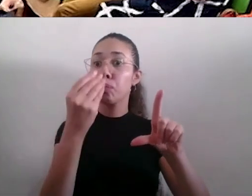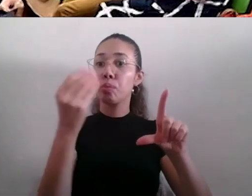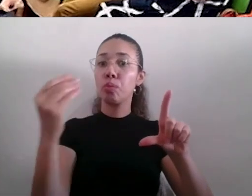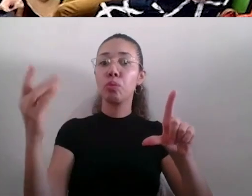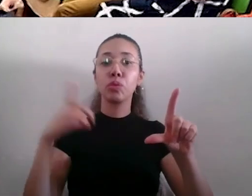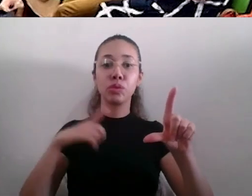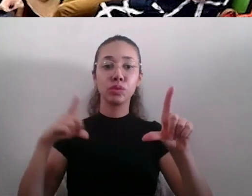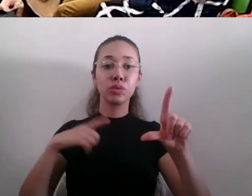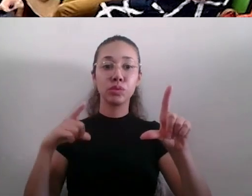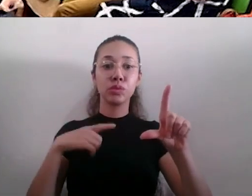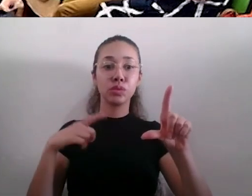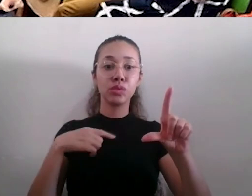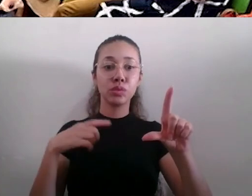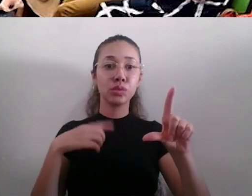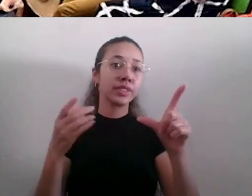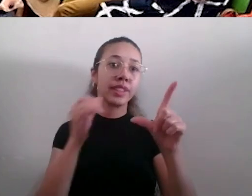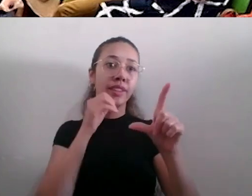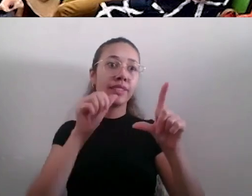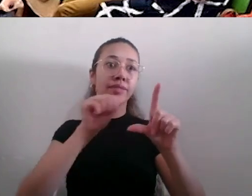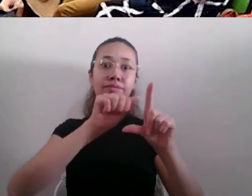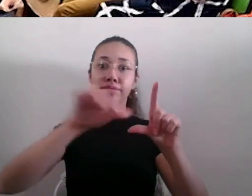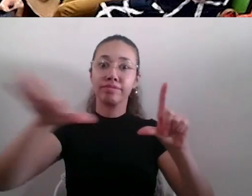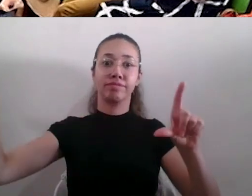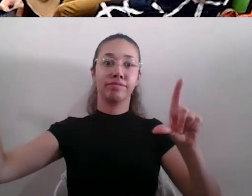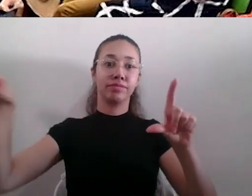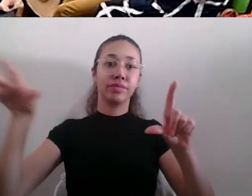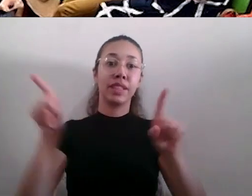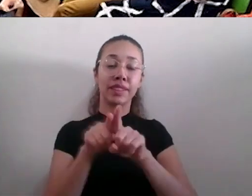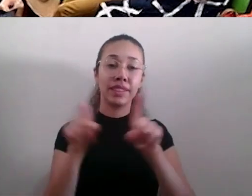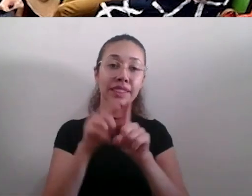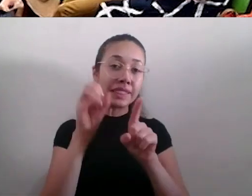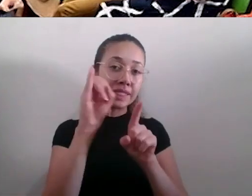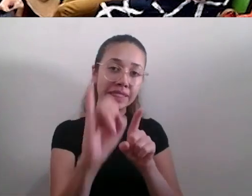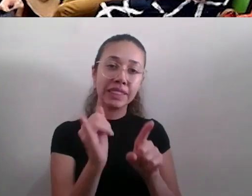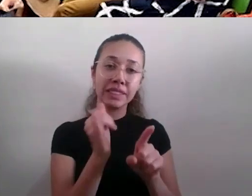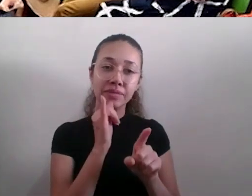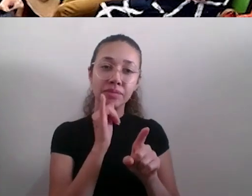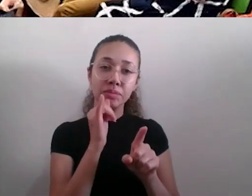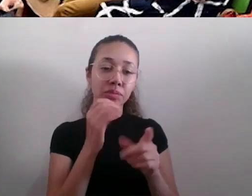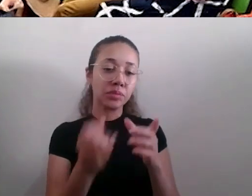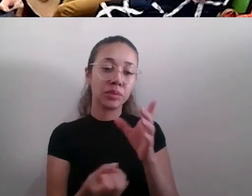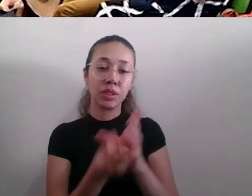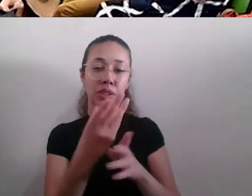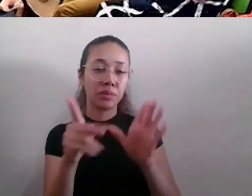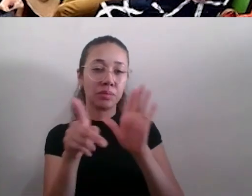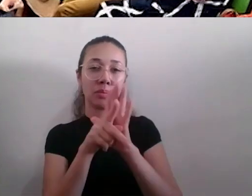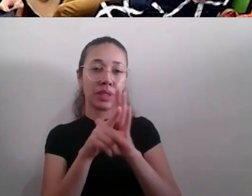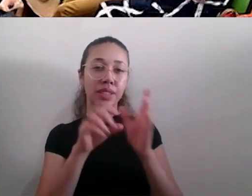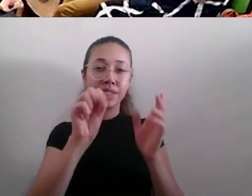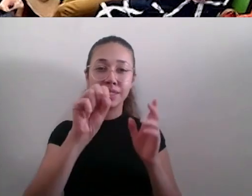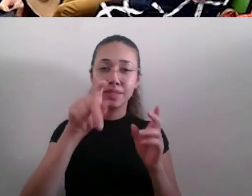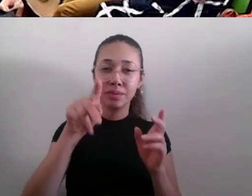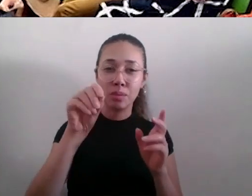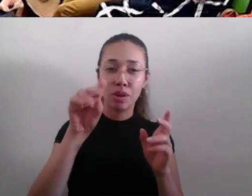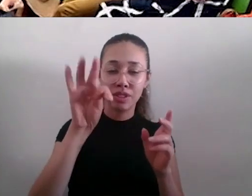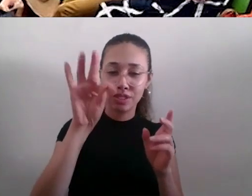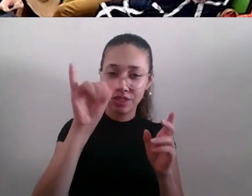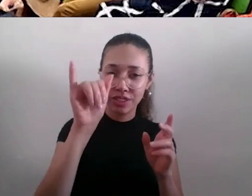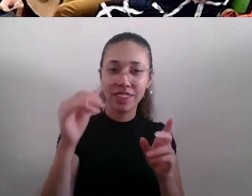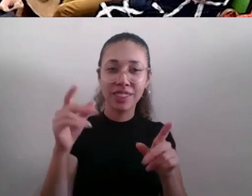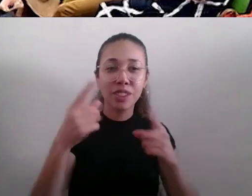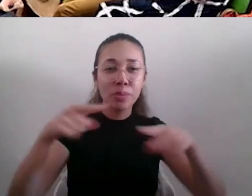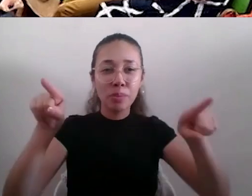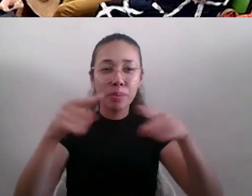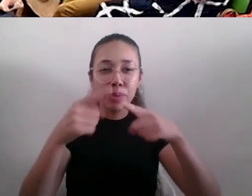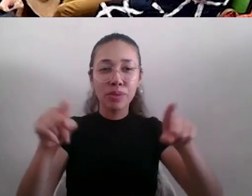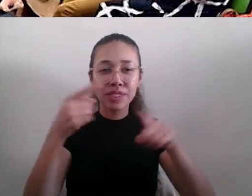produto independente, tipo Rádio Novela Apresenta, a gente tem dado de audiência, se for um produto que a gente fez para o Spotify, para a Amazon Music ou para a Globo, a gente não tem,